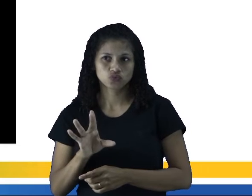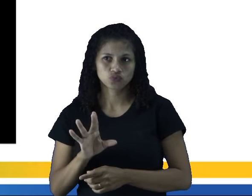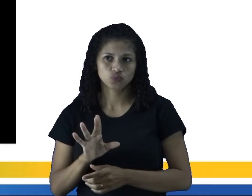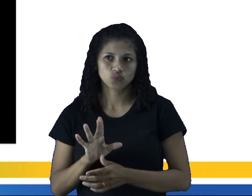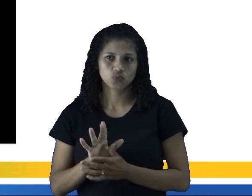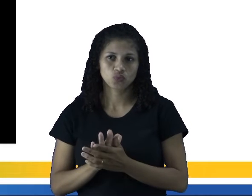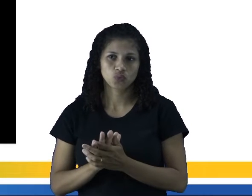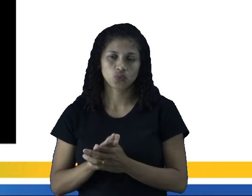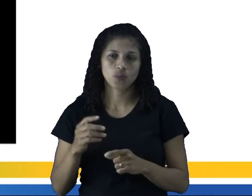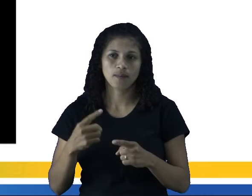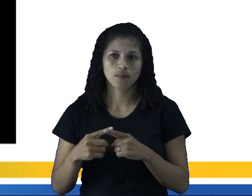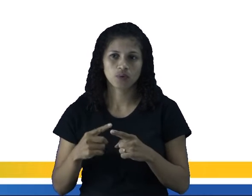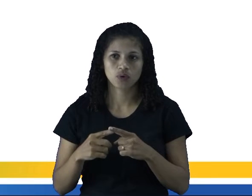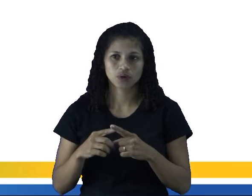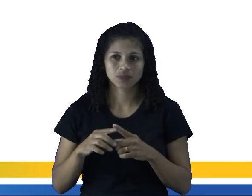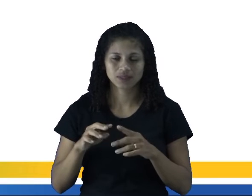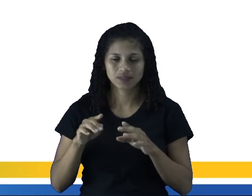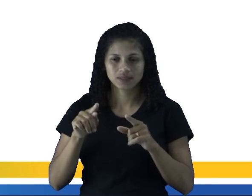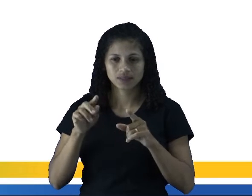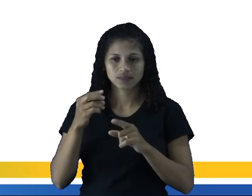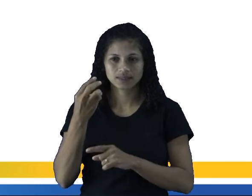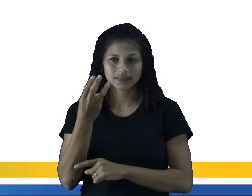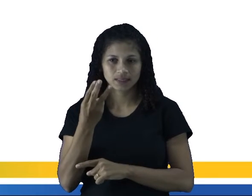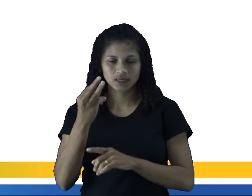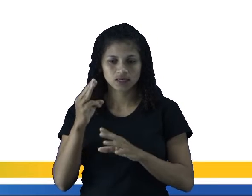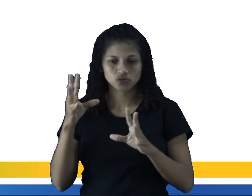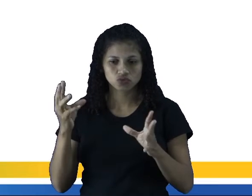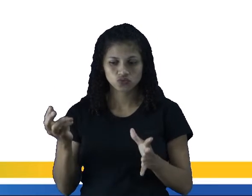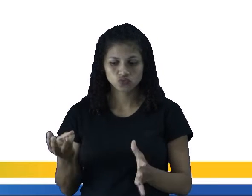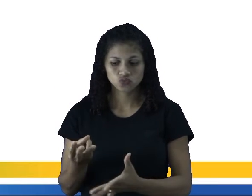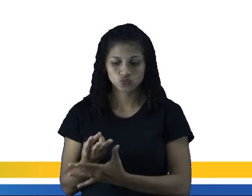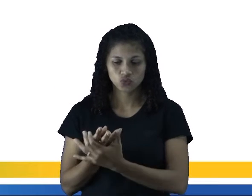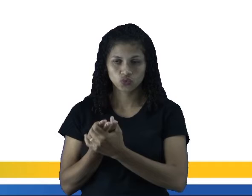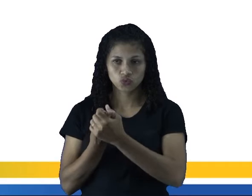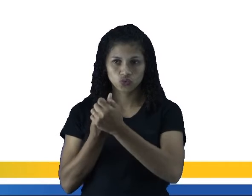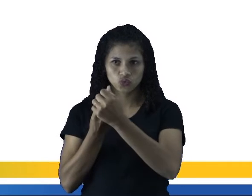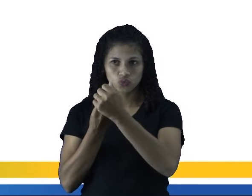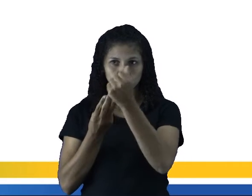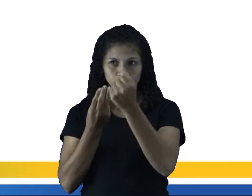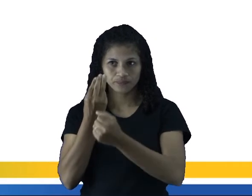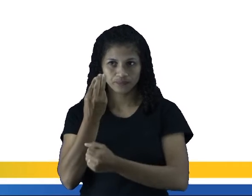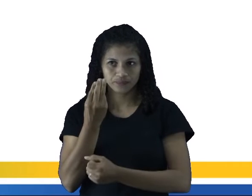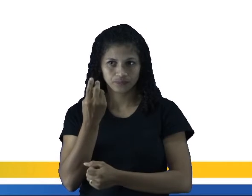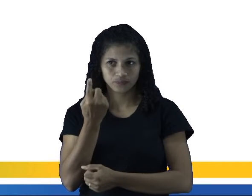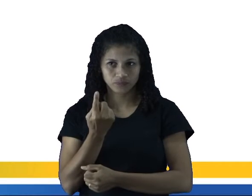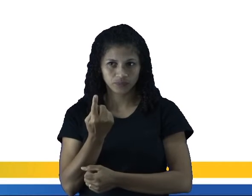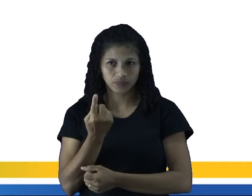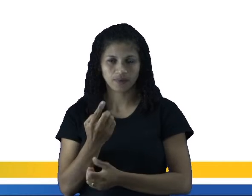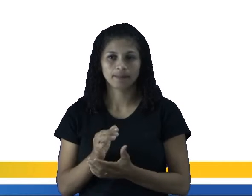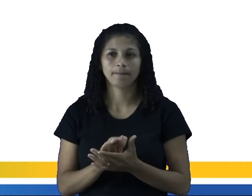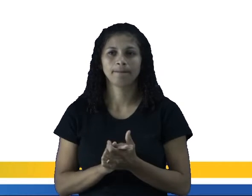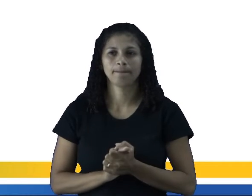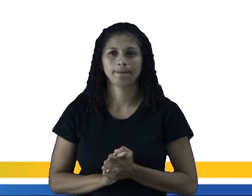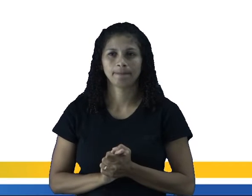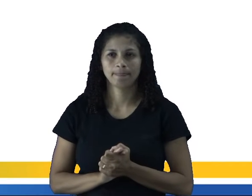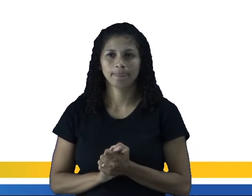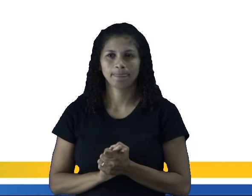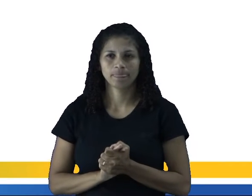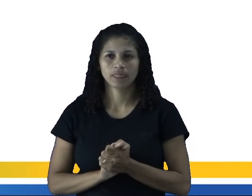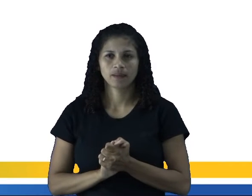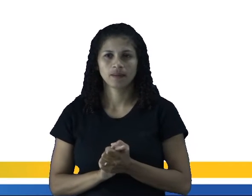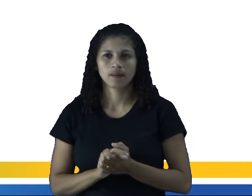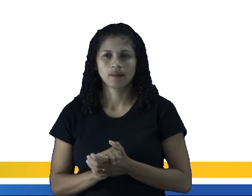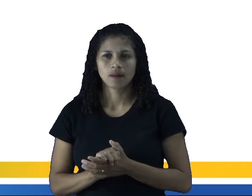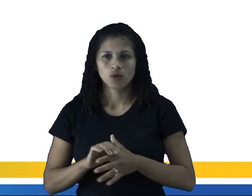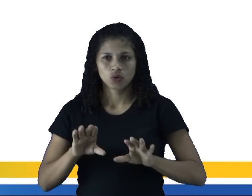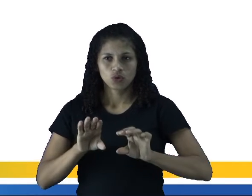única família. Então aqui embaixo, né, a gente tem os lantanídeos e os actinídeos, né, elas ficam nessa parte